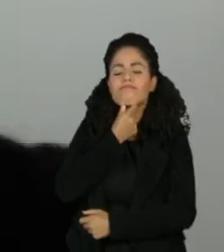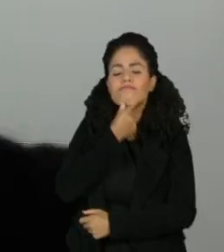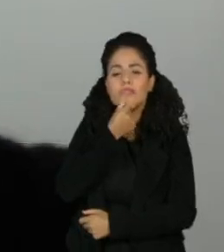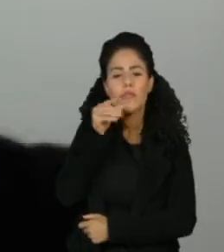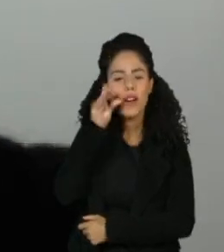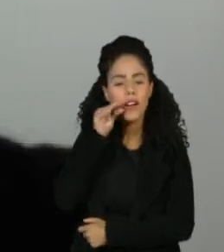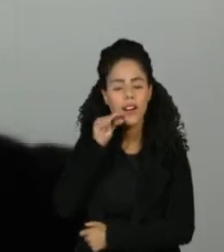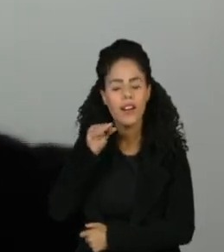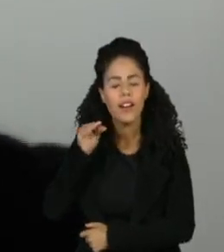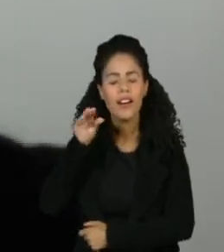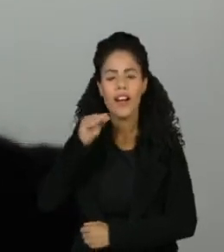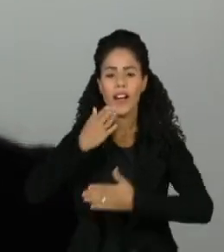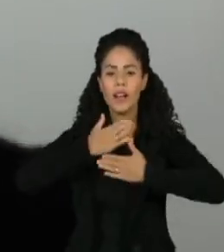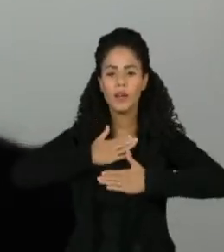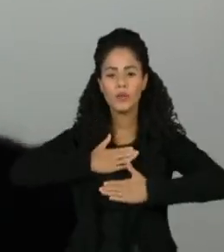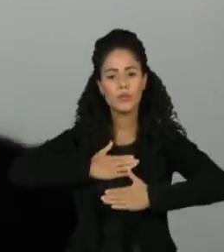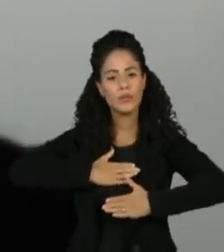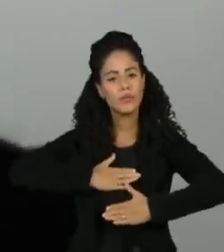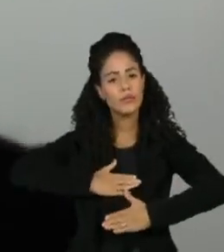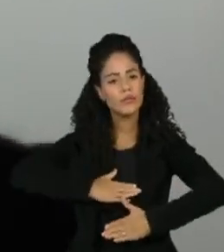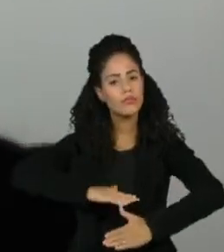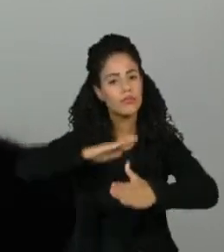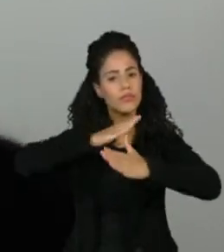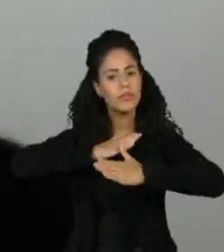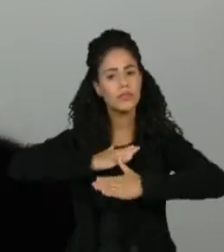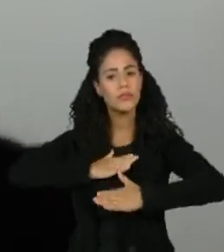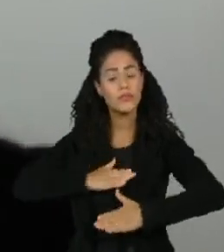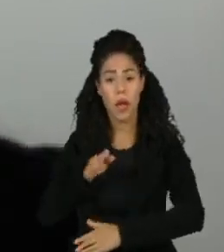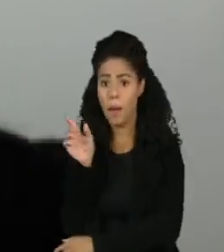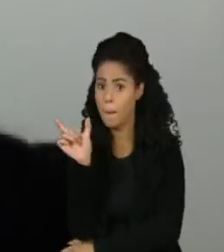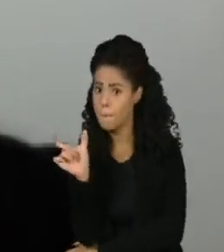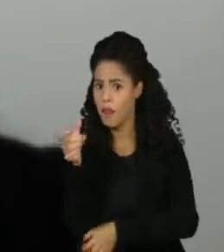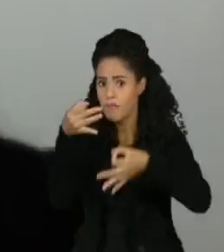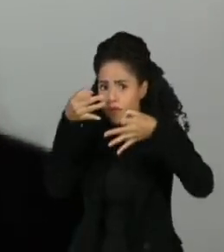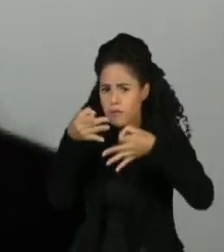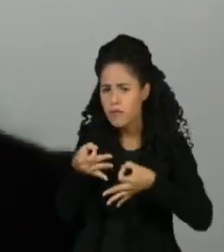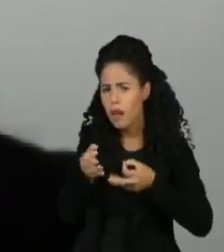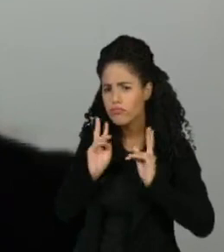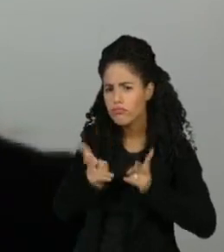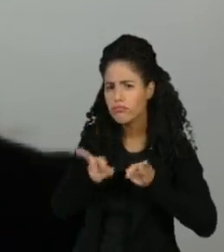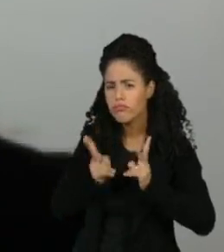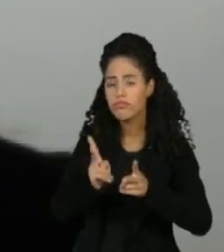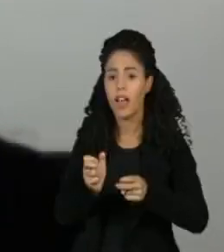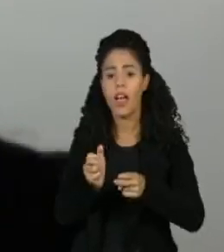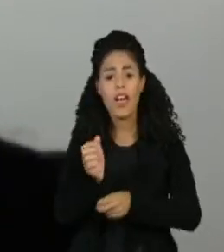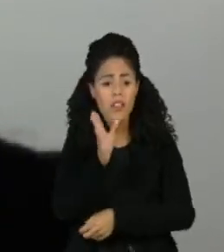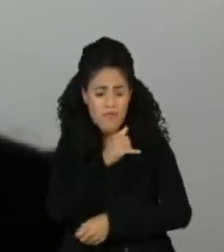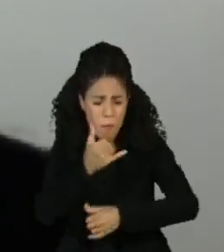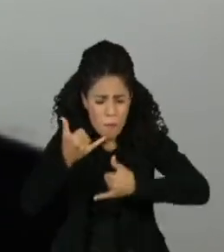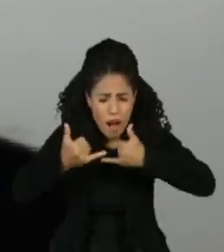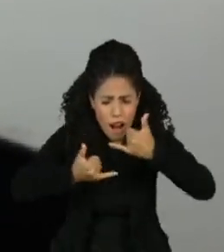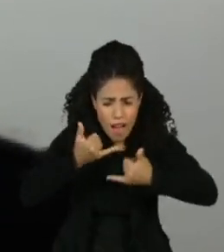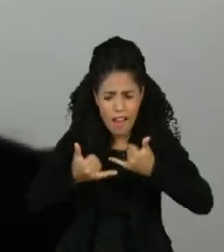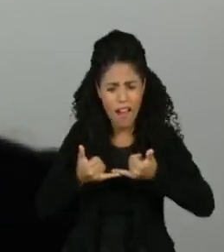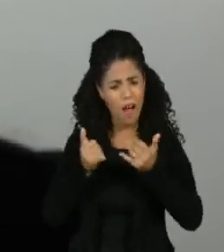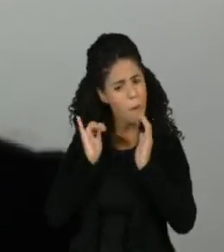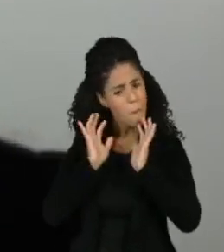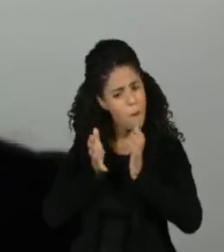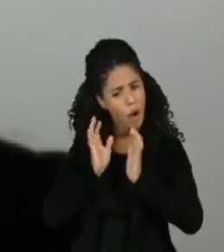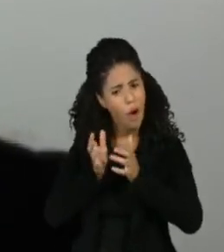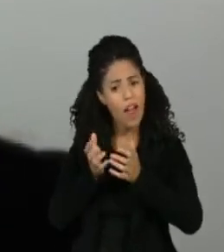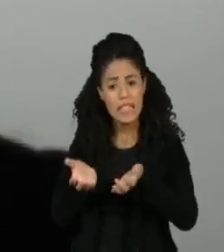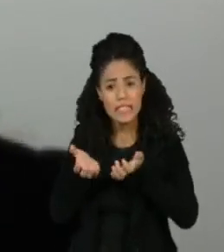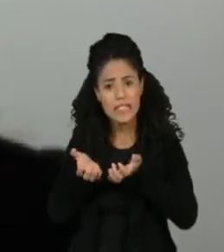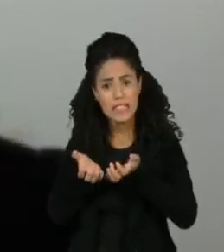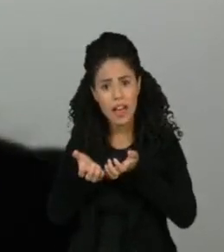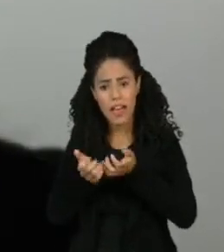lembrando sempre de fazer a produção correta dos sons. Filho, vamos brincar com a bola? Você quer sua